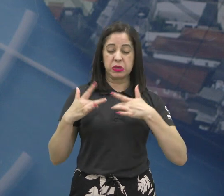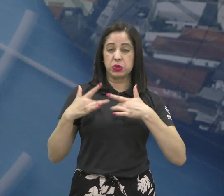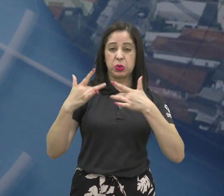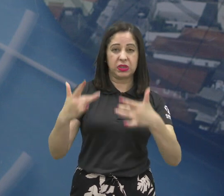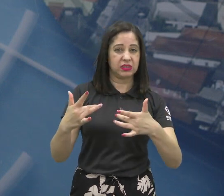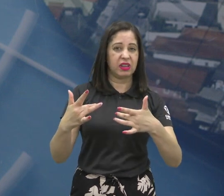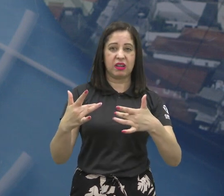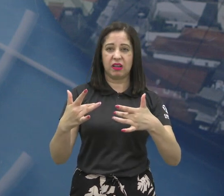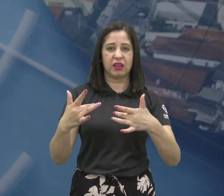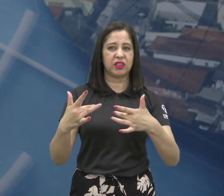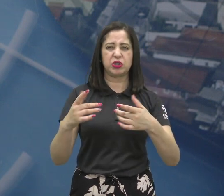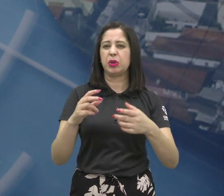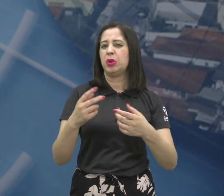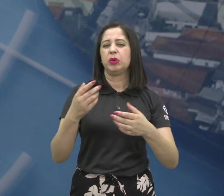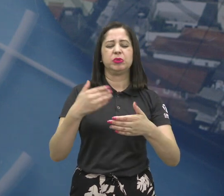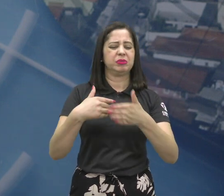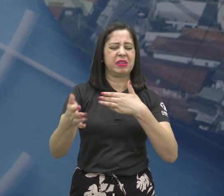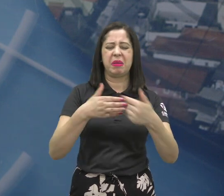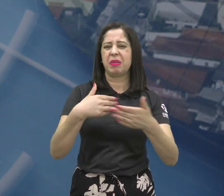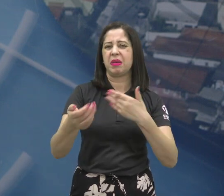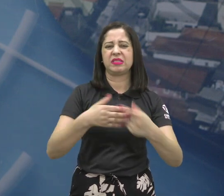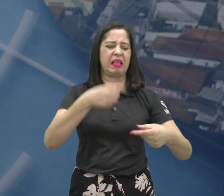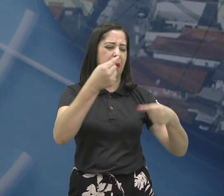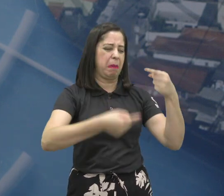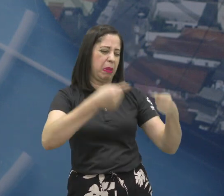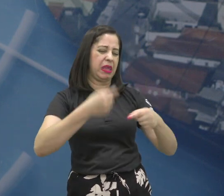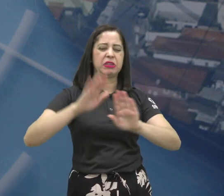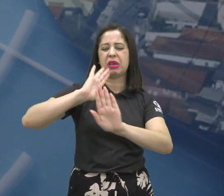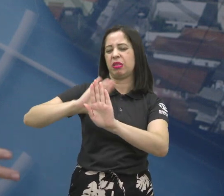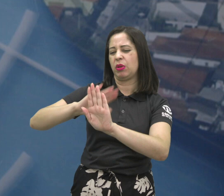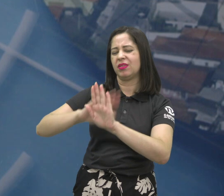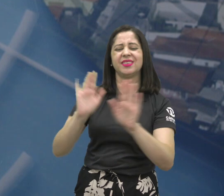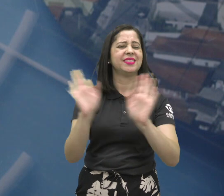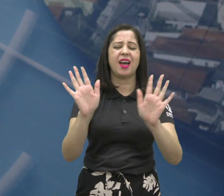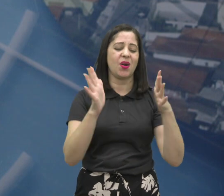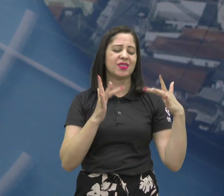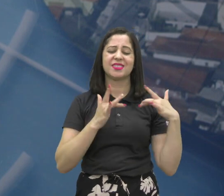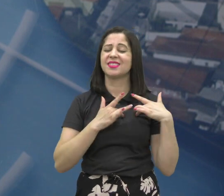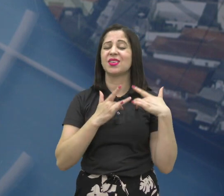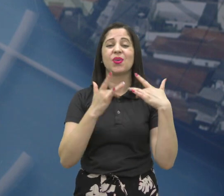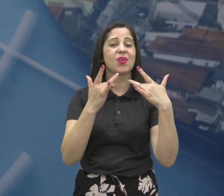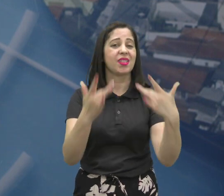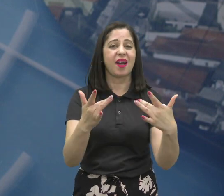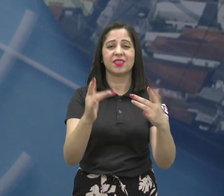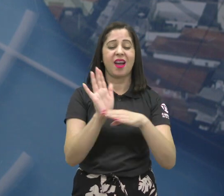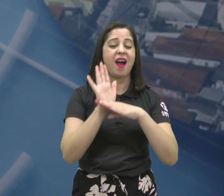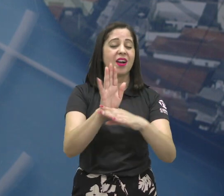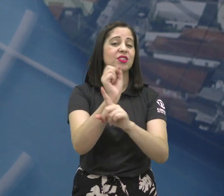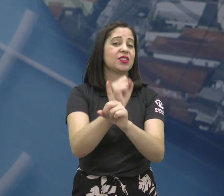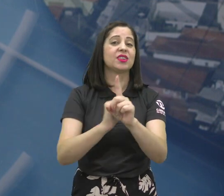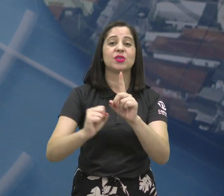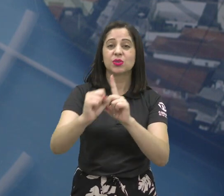discussões ideológicas, políticas, porque não é por aí, né? A solidariedade, as ações sociais, as políticas públicas,